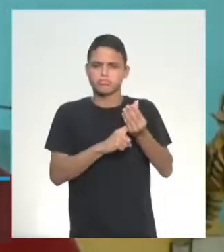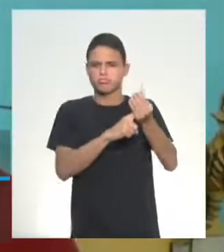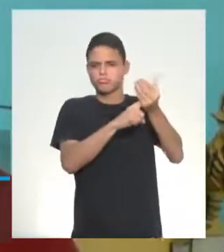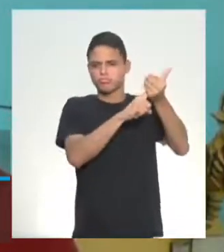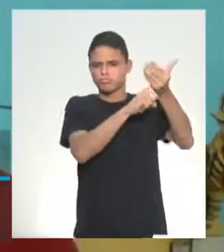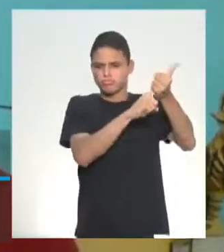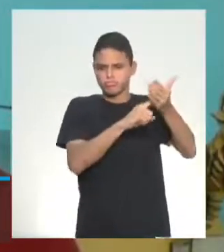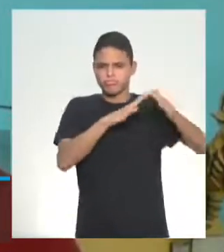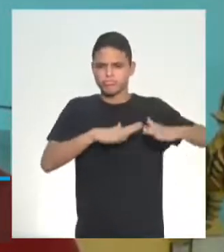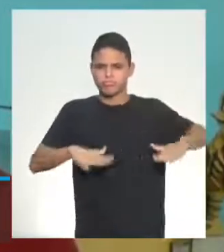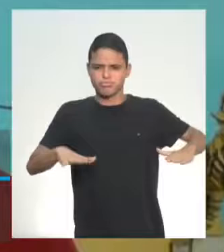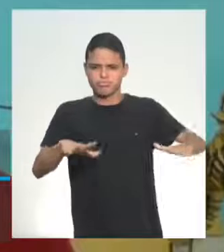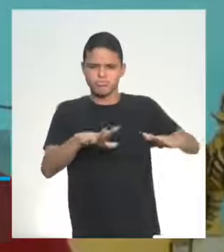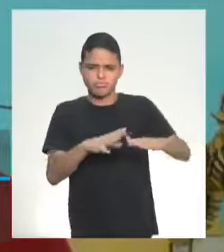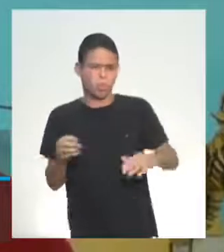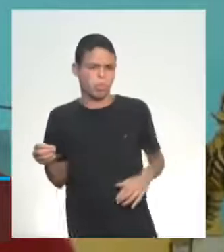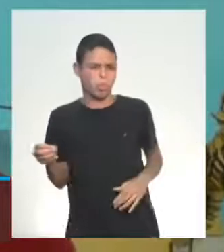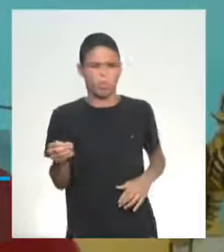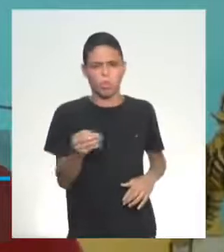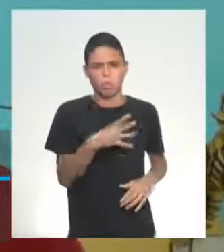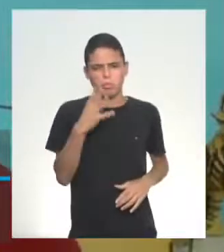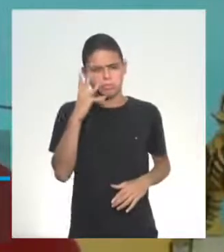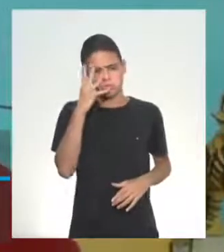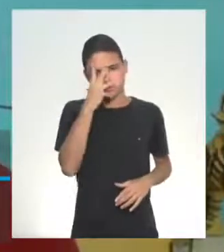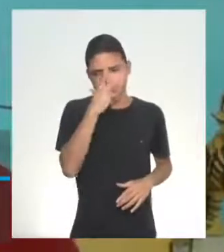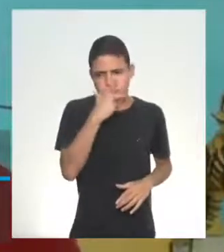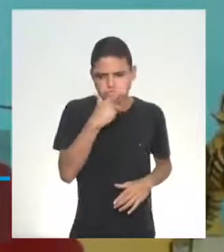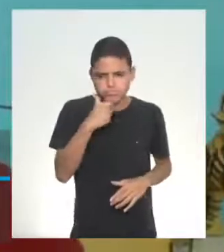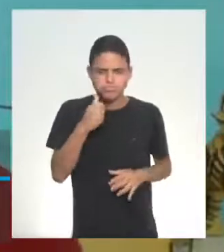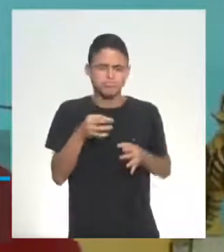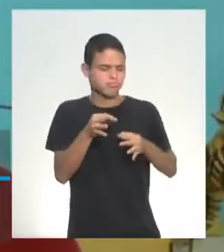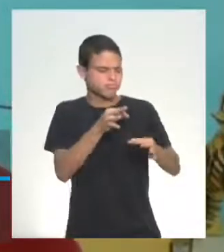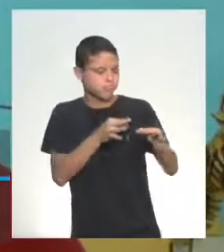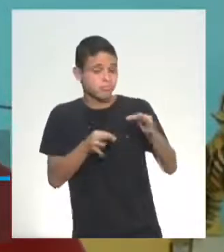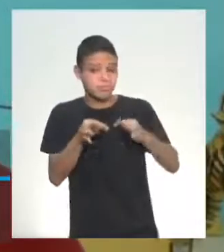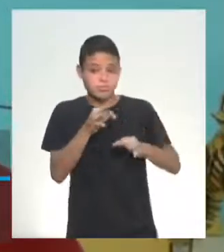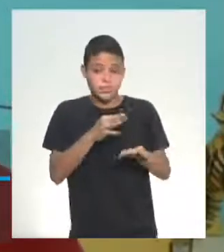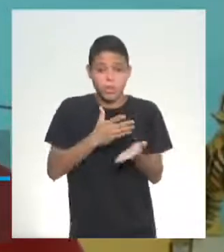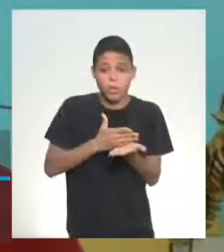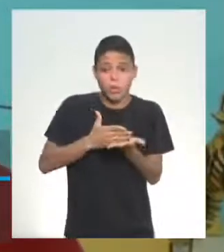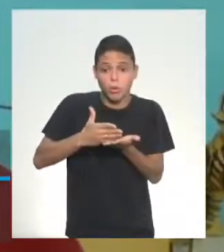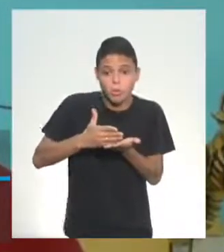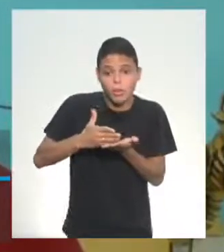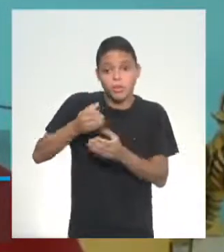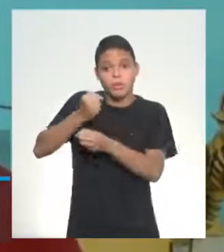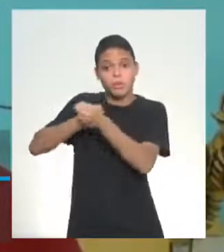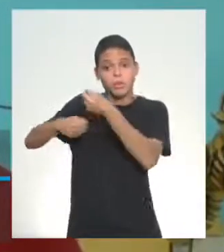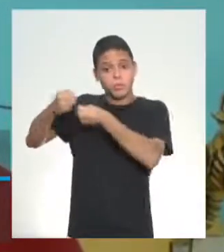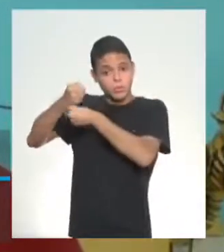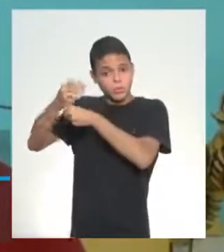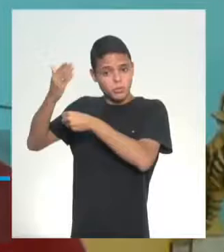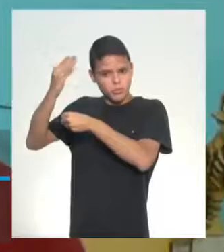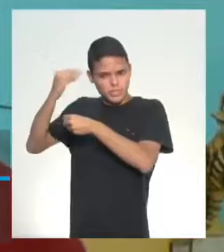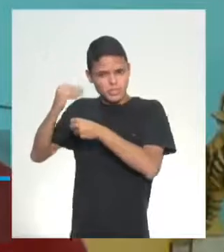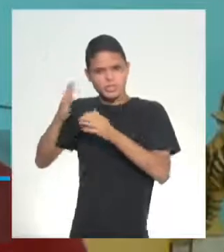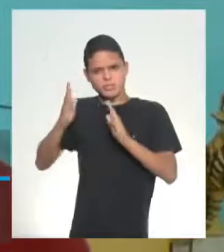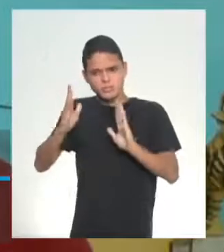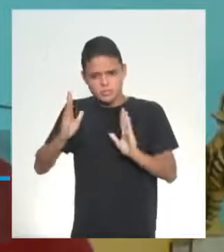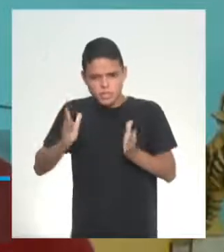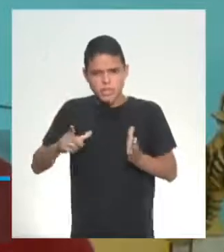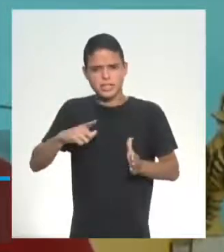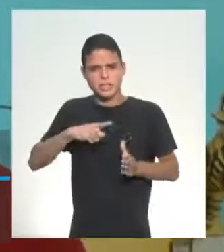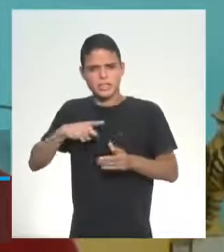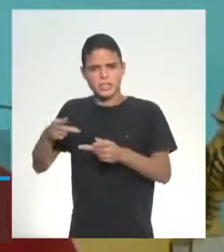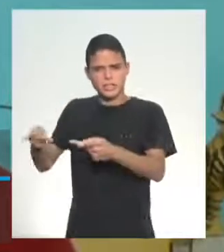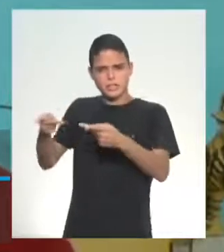realmente inovador, está muito bonito. A gente inaugurou em meados do ano passado e a gente já recebeu algumas visitas e eu não quero que